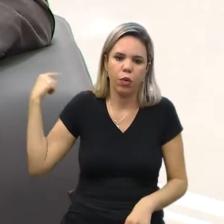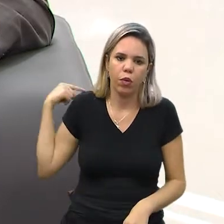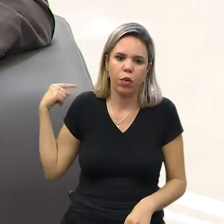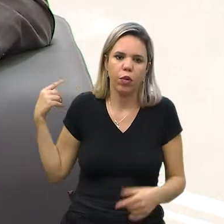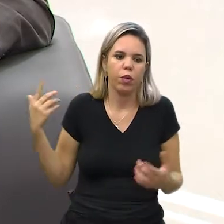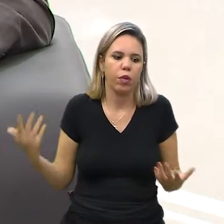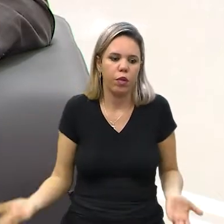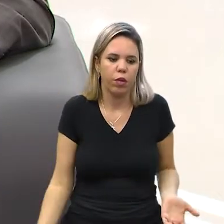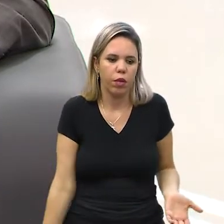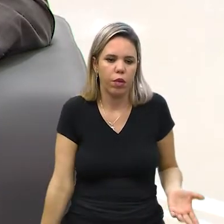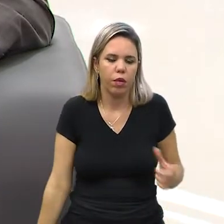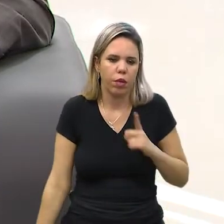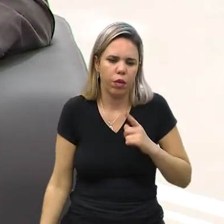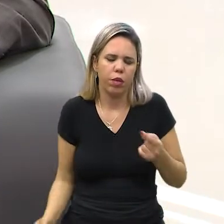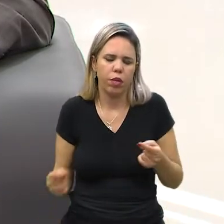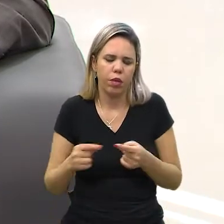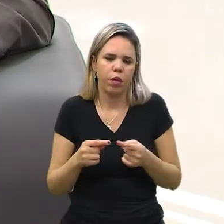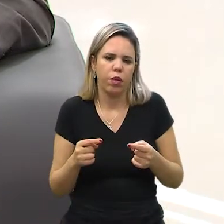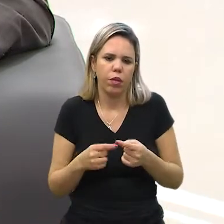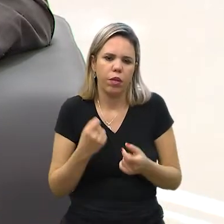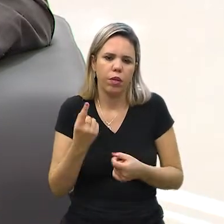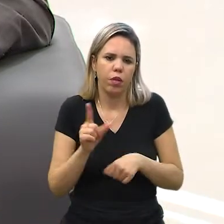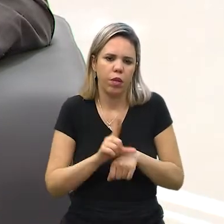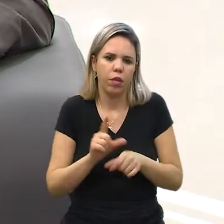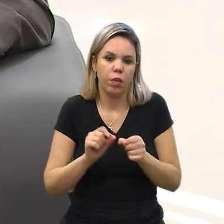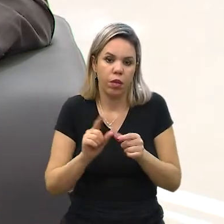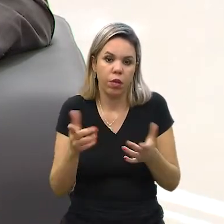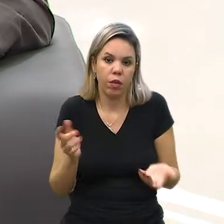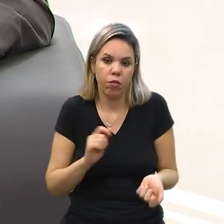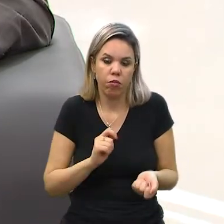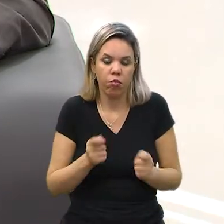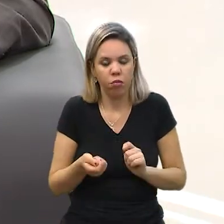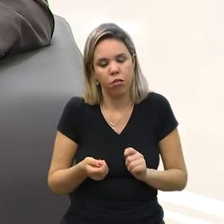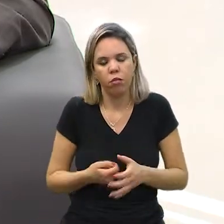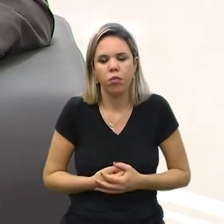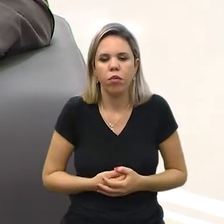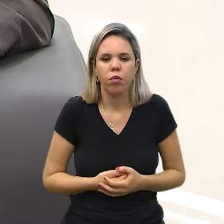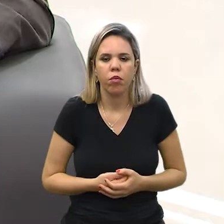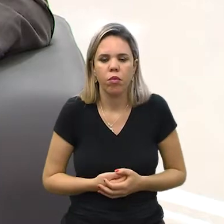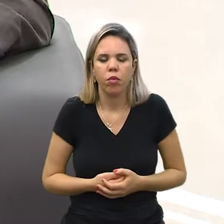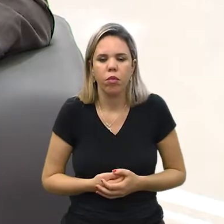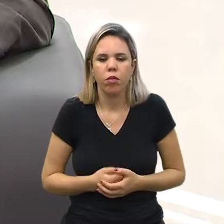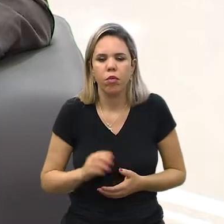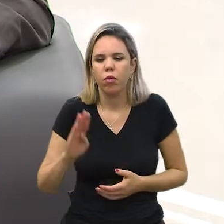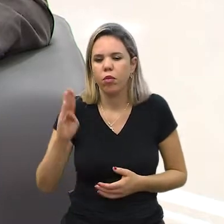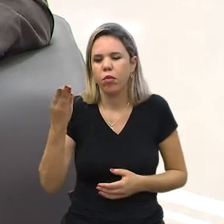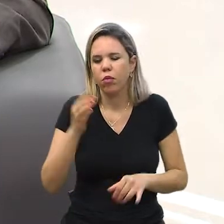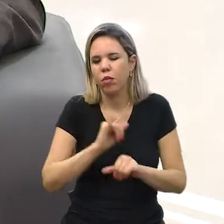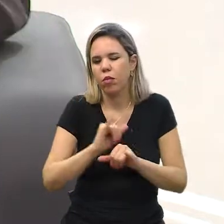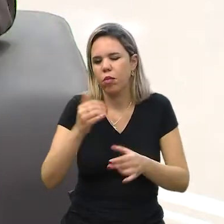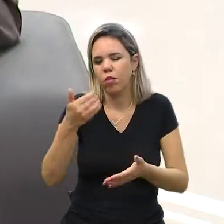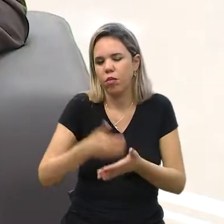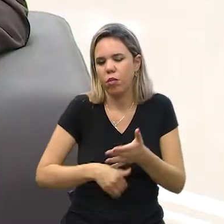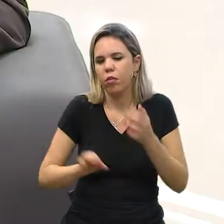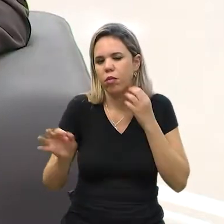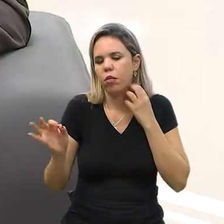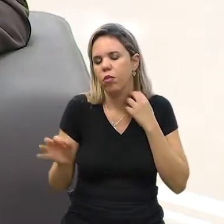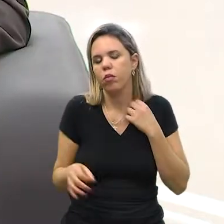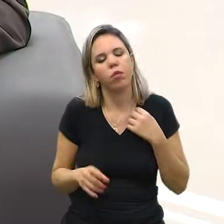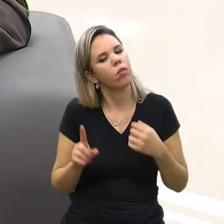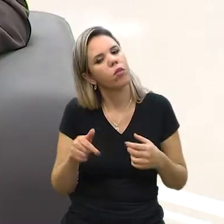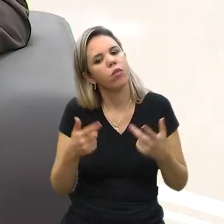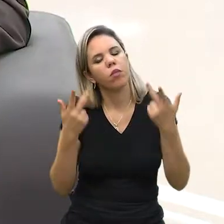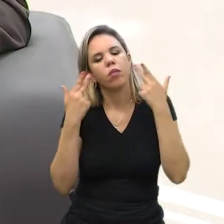anterior. Tem a ver também, algumas lojas acabam fazendo esse tipo de falsa promoção. Com certeza, isso